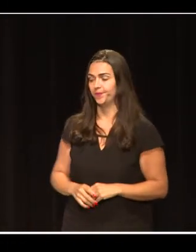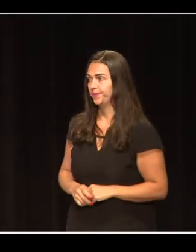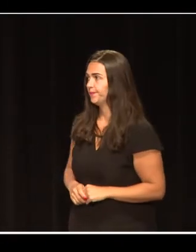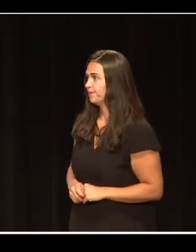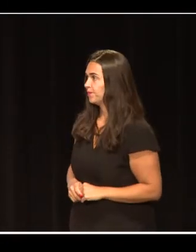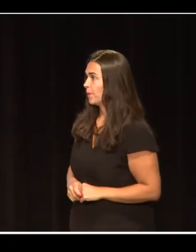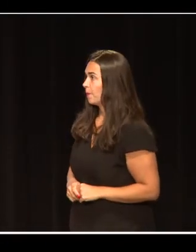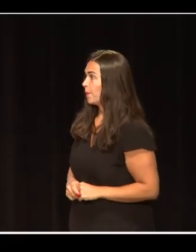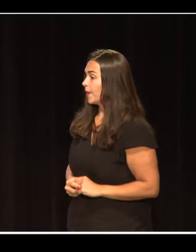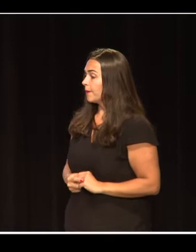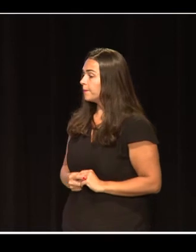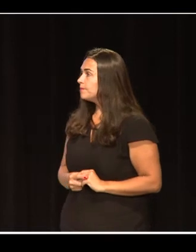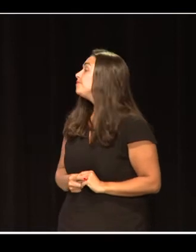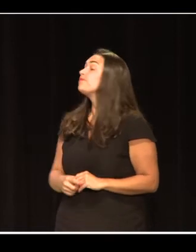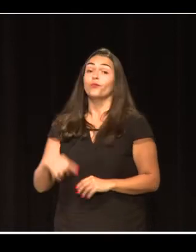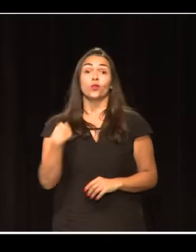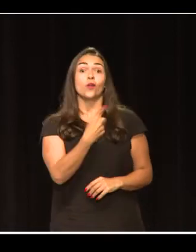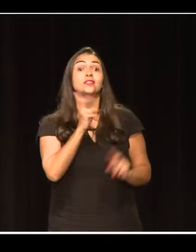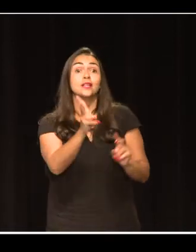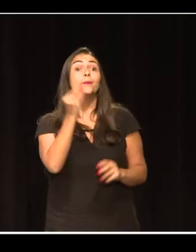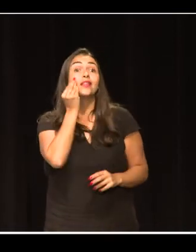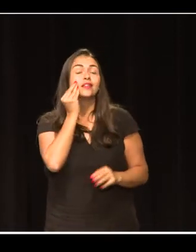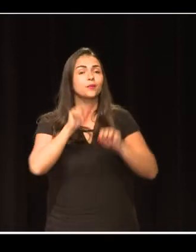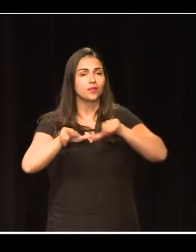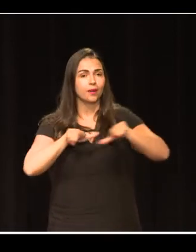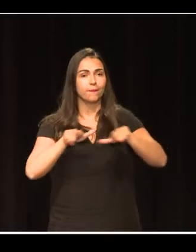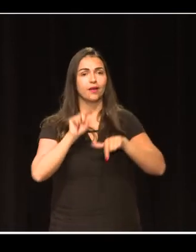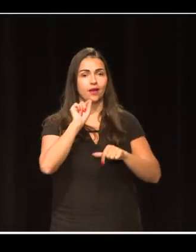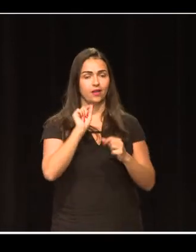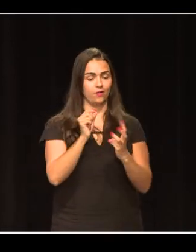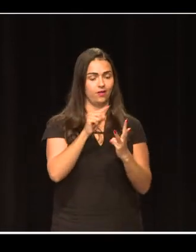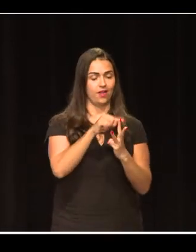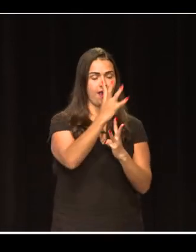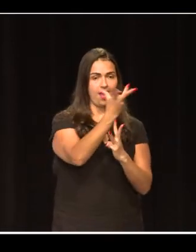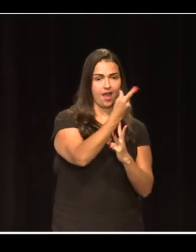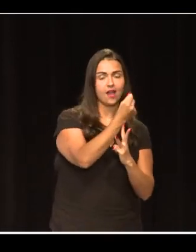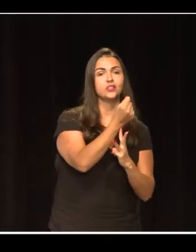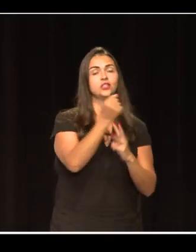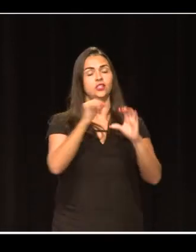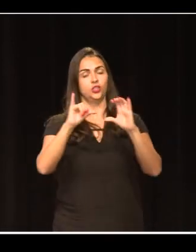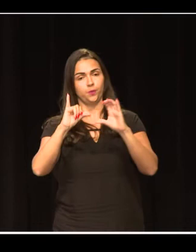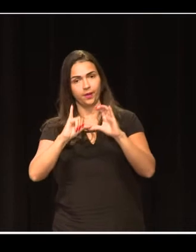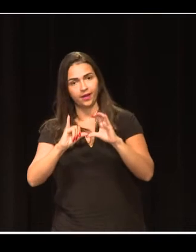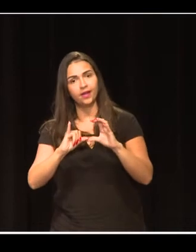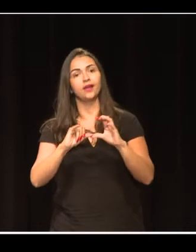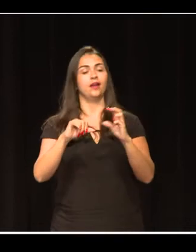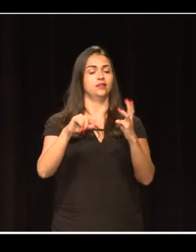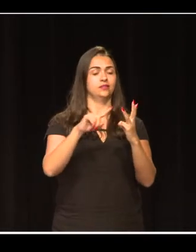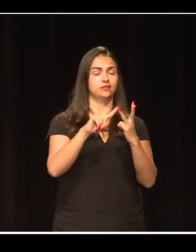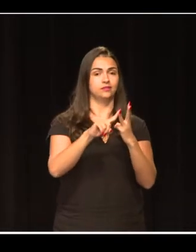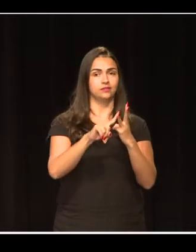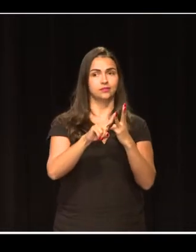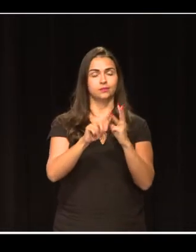A gente também, como a gente tem buscado trabalhar no tripé, tanto o Arte e Gestação como o SPES, de ensino, pesquisa e extensão,